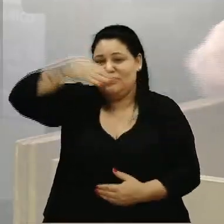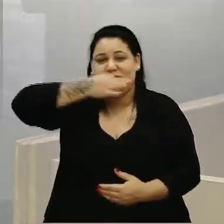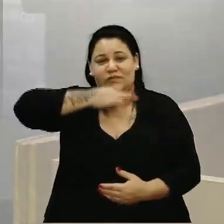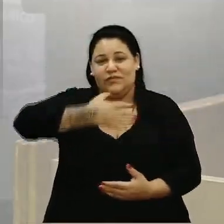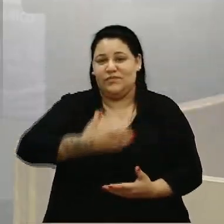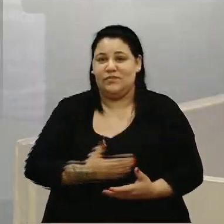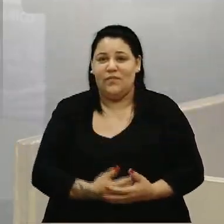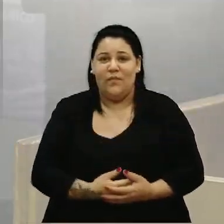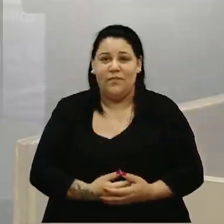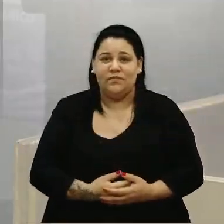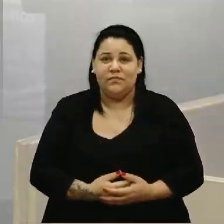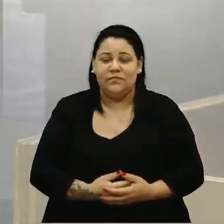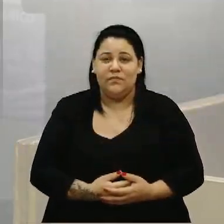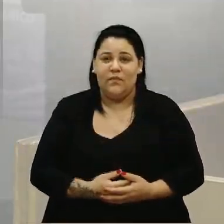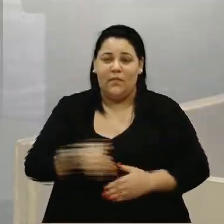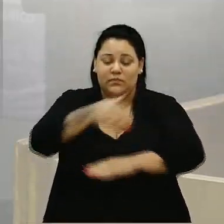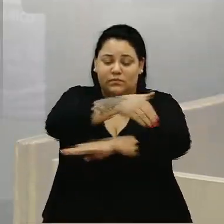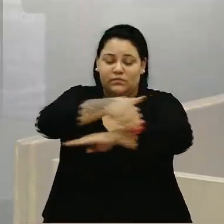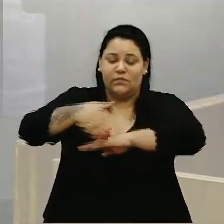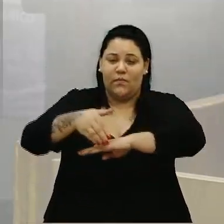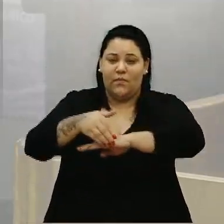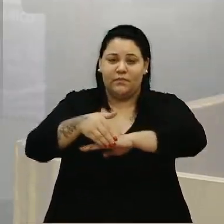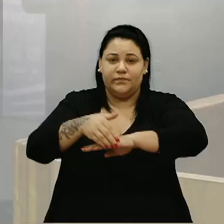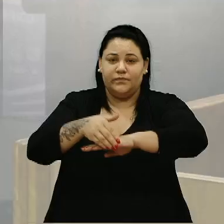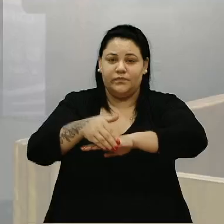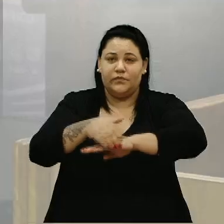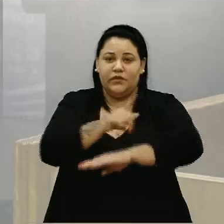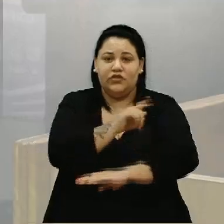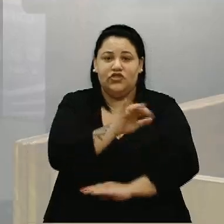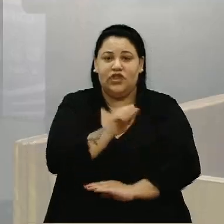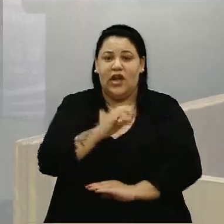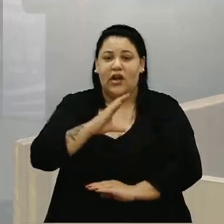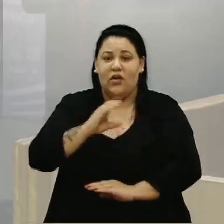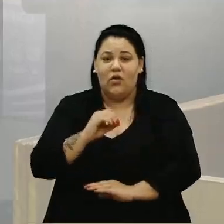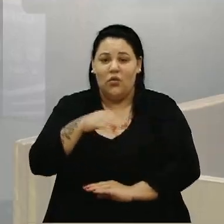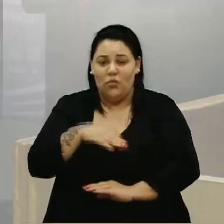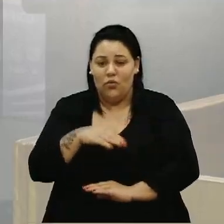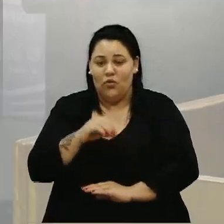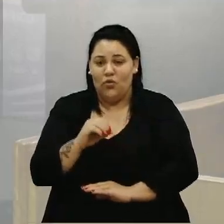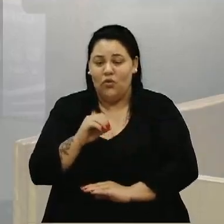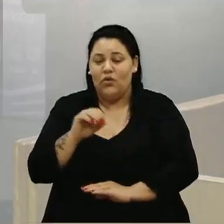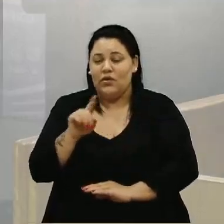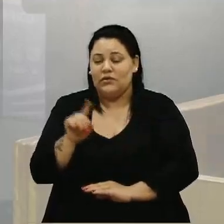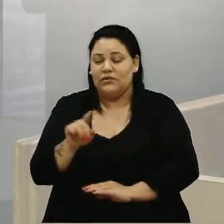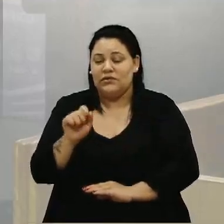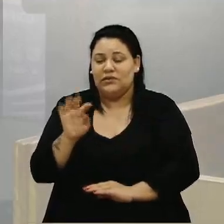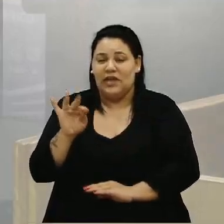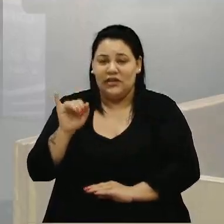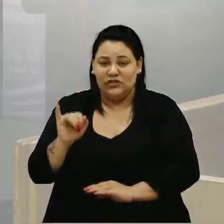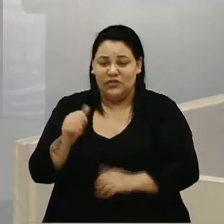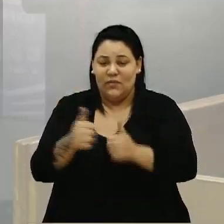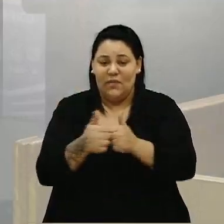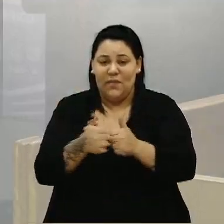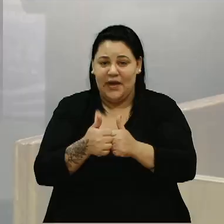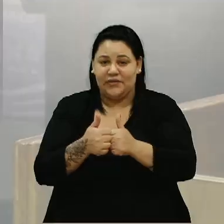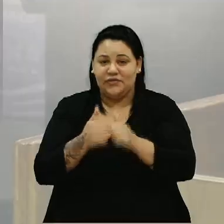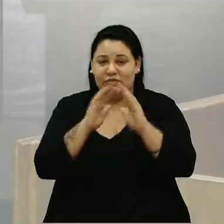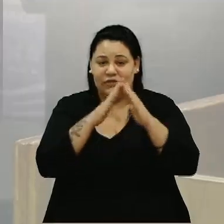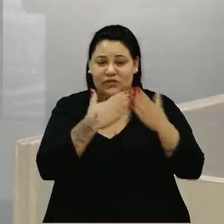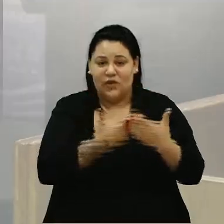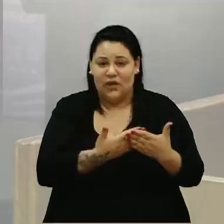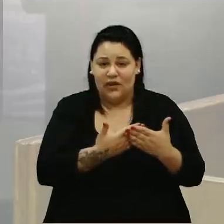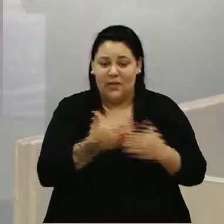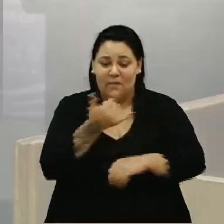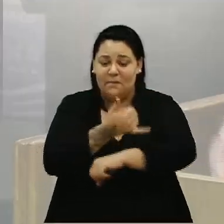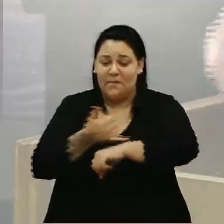Já como Zat, uma rua atrás a rua atrás do posto de combustível. Próxima à escola. Uma rua que passa ônibus. Na parada